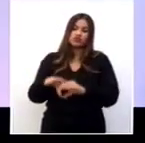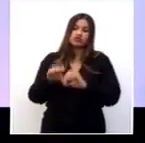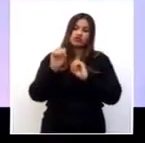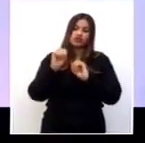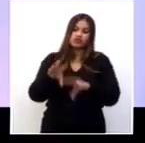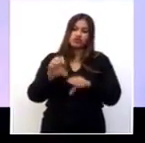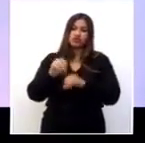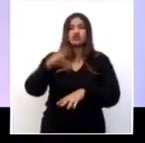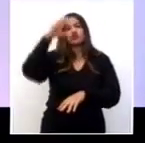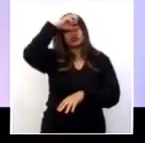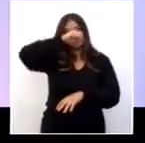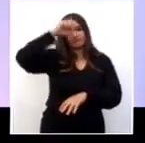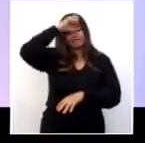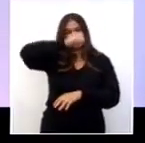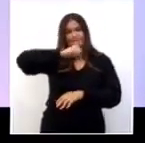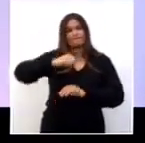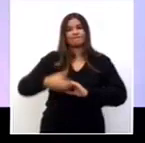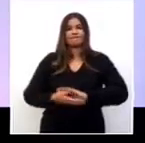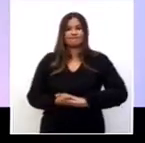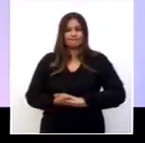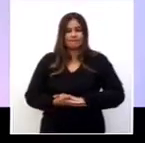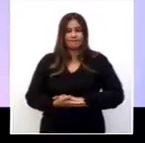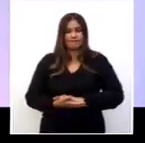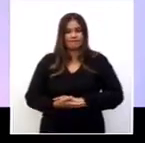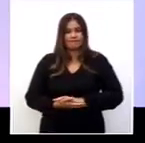e da aprendizagem.